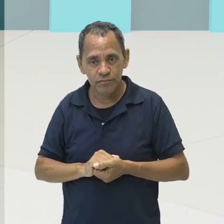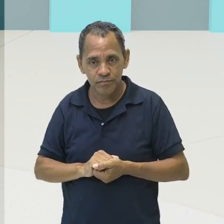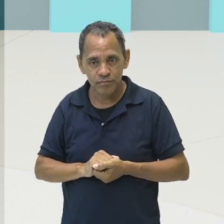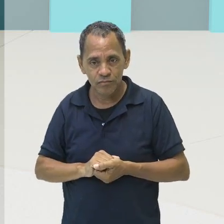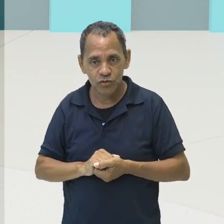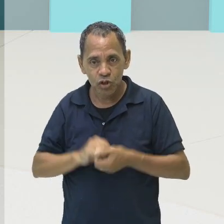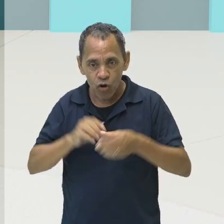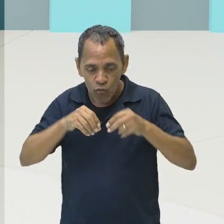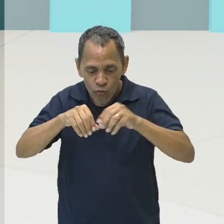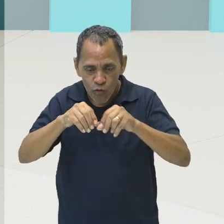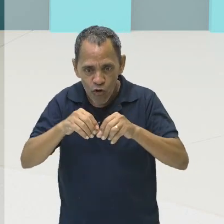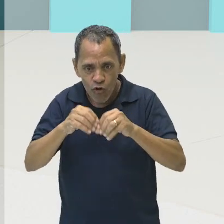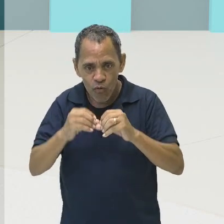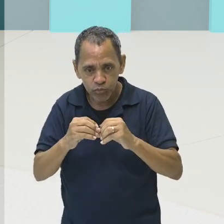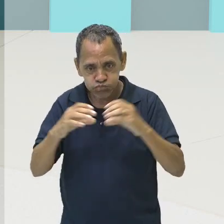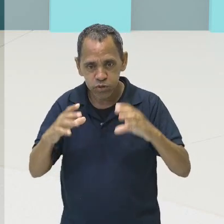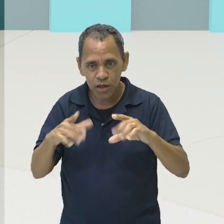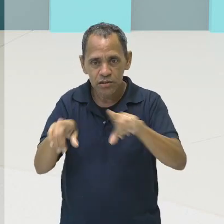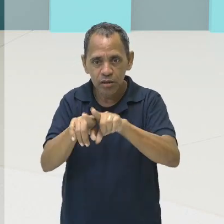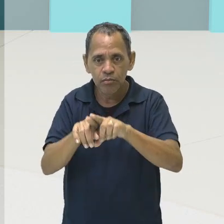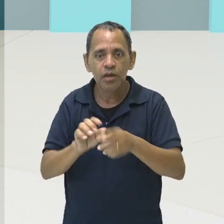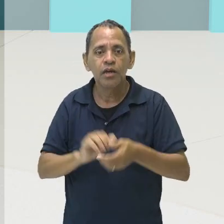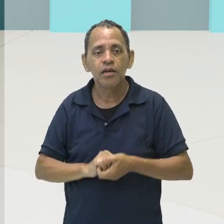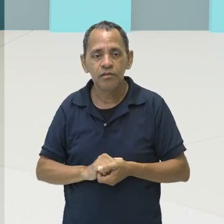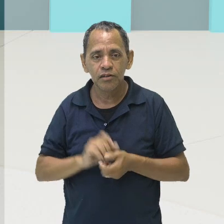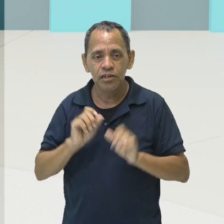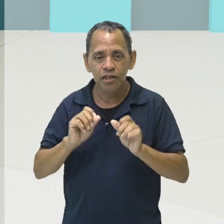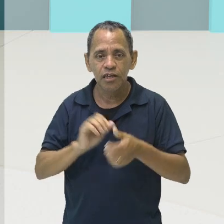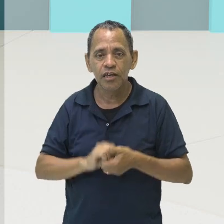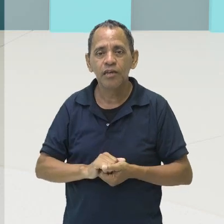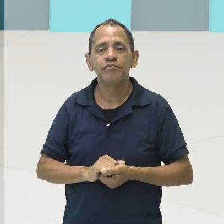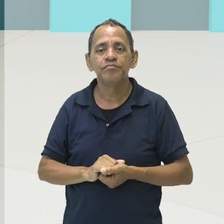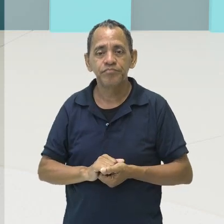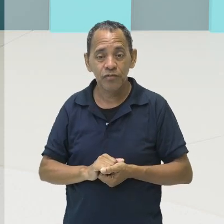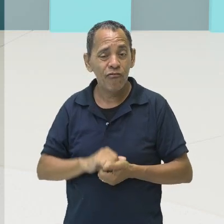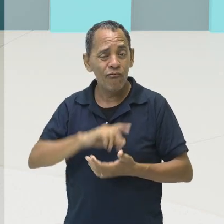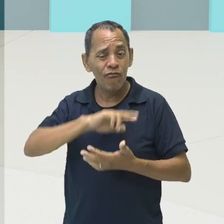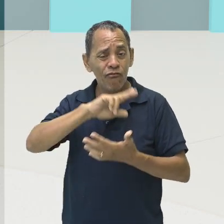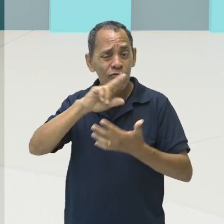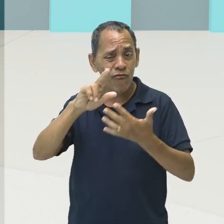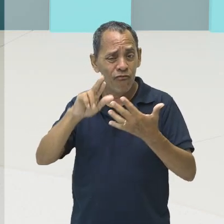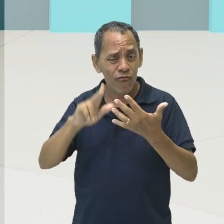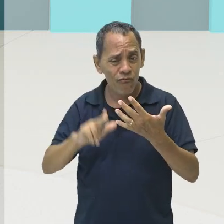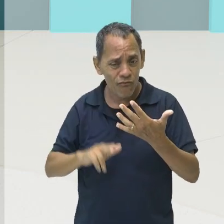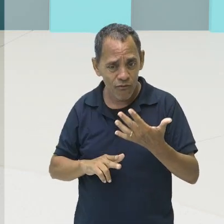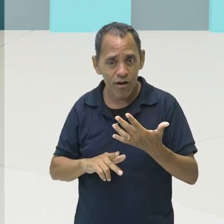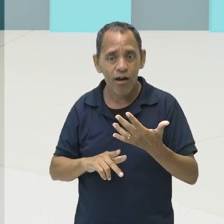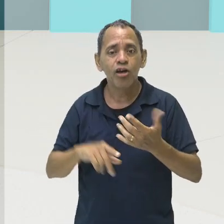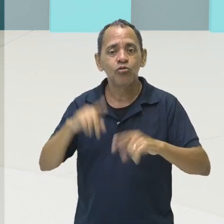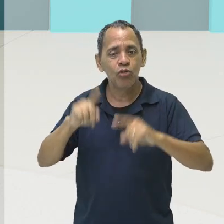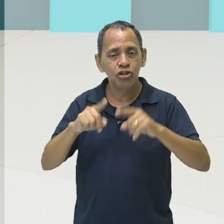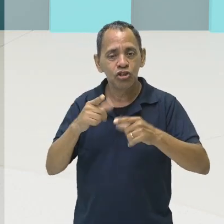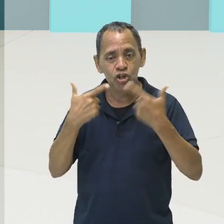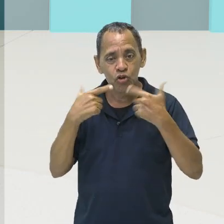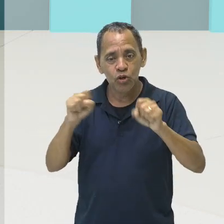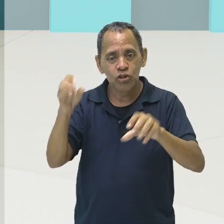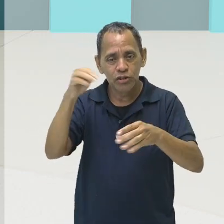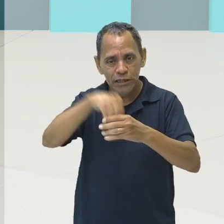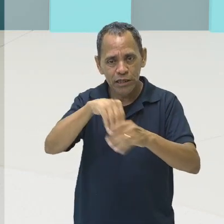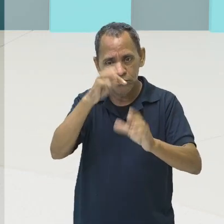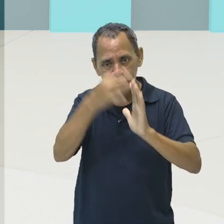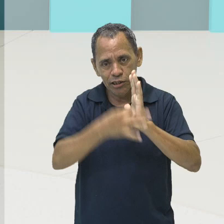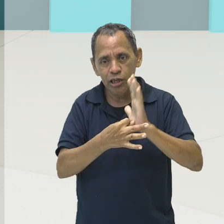que nós temos uma estrutura, certo? Nós temos vários elementos linguísticos dentro desse texto. Por quê? Eu